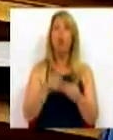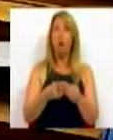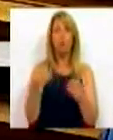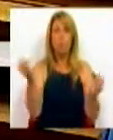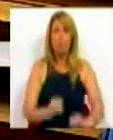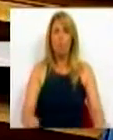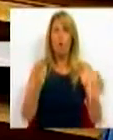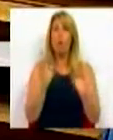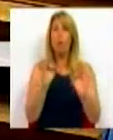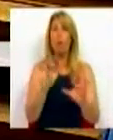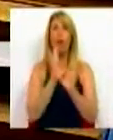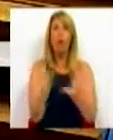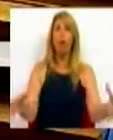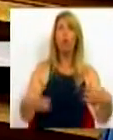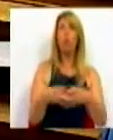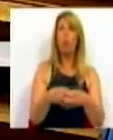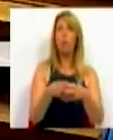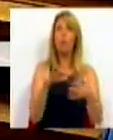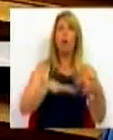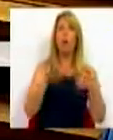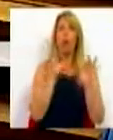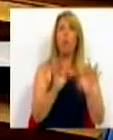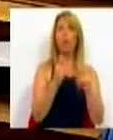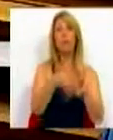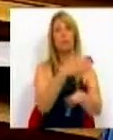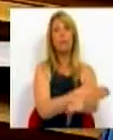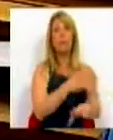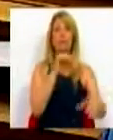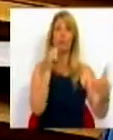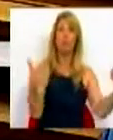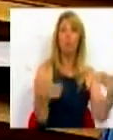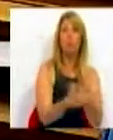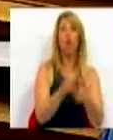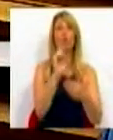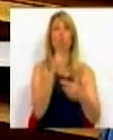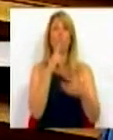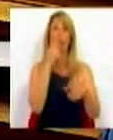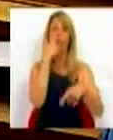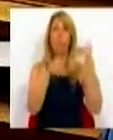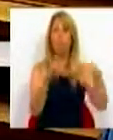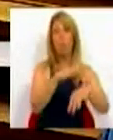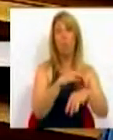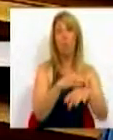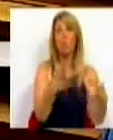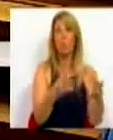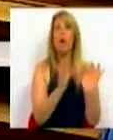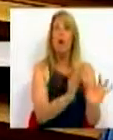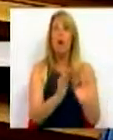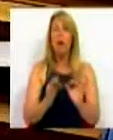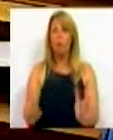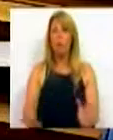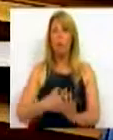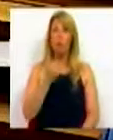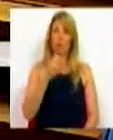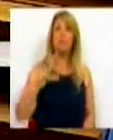cuidados paliativos, bem como na área da saúde mental em cuidados continuados. Em 2015, taxas de execução do